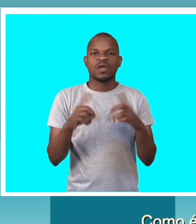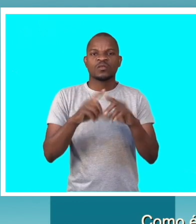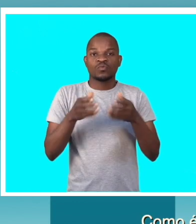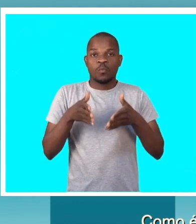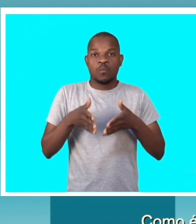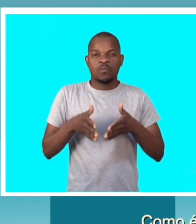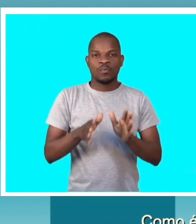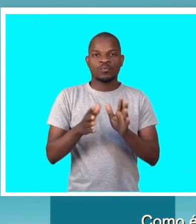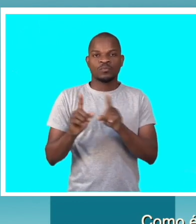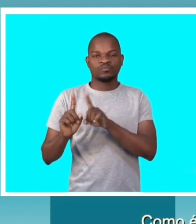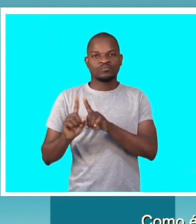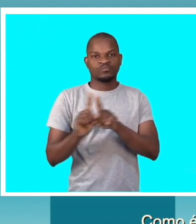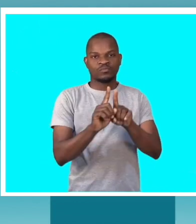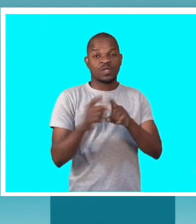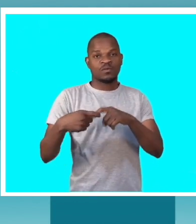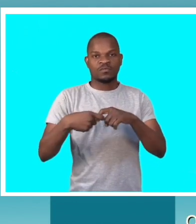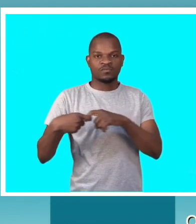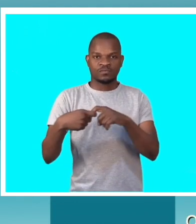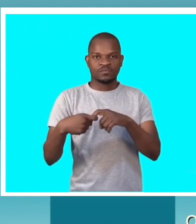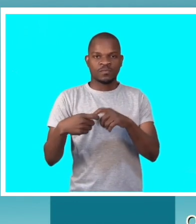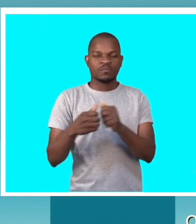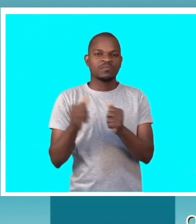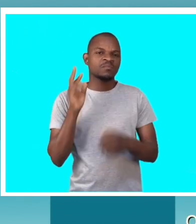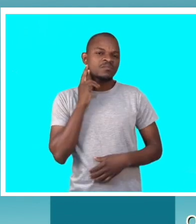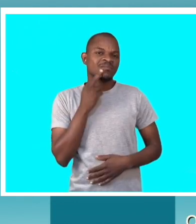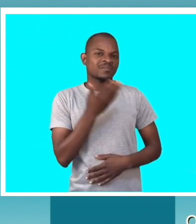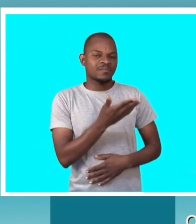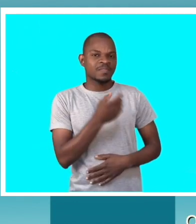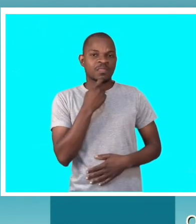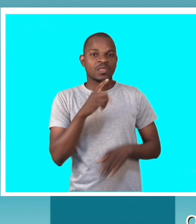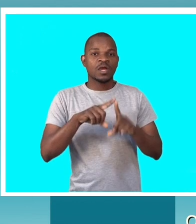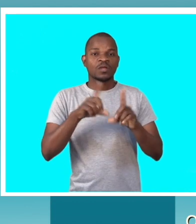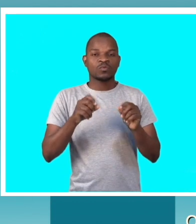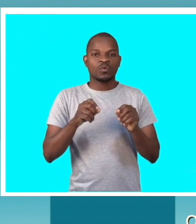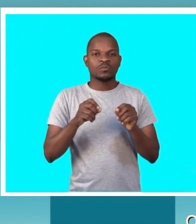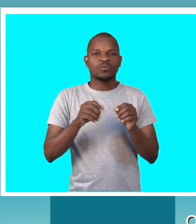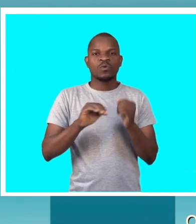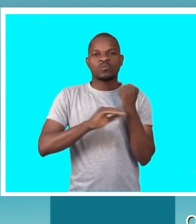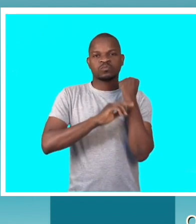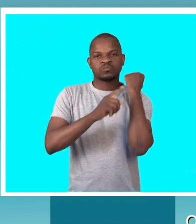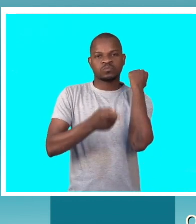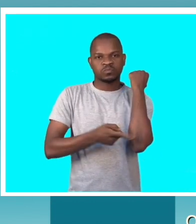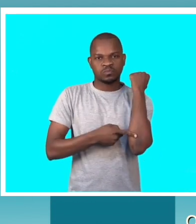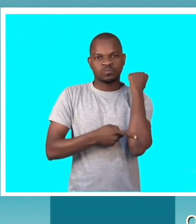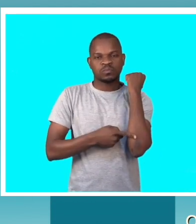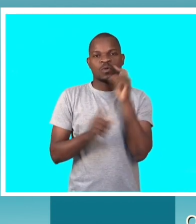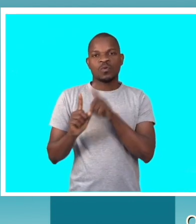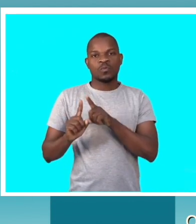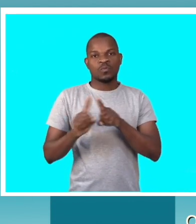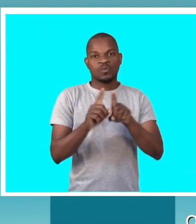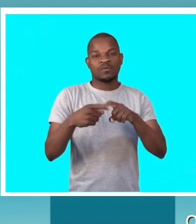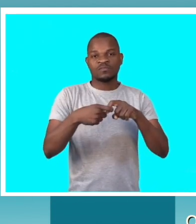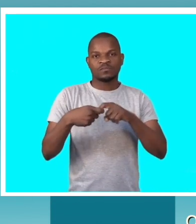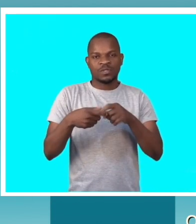processo de parto humanizado? O parto humanizado é um tipo de parto, é igual